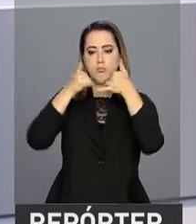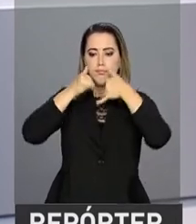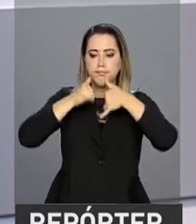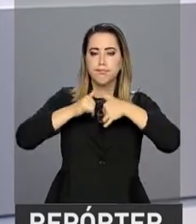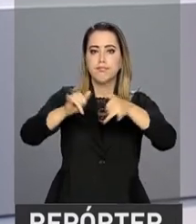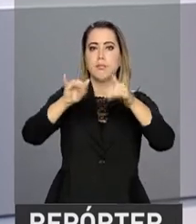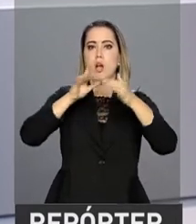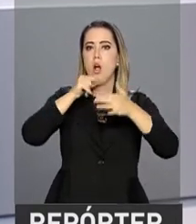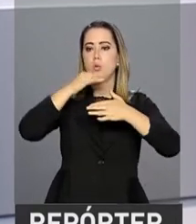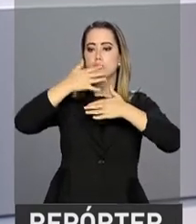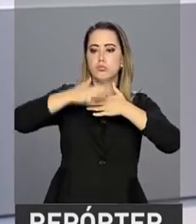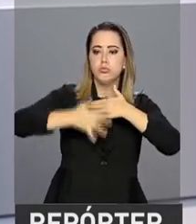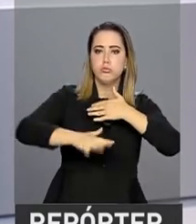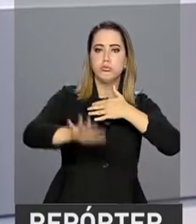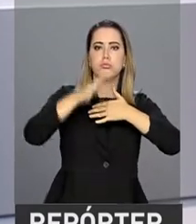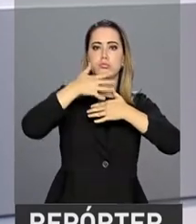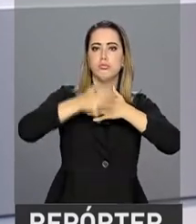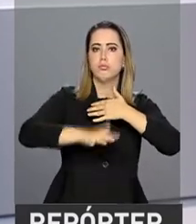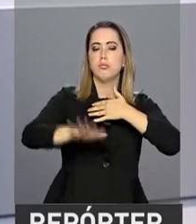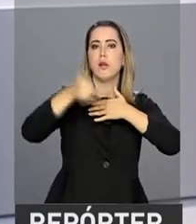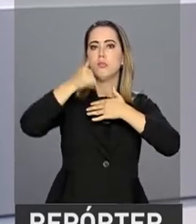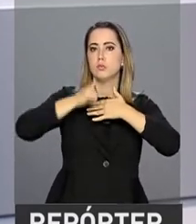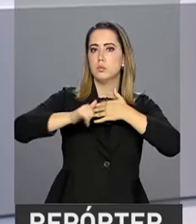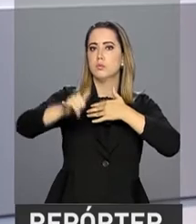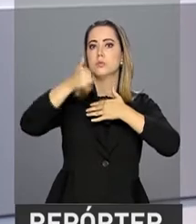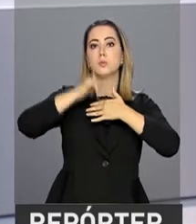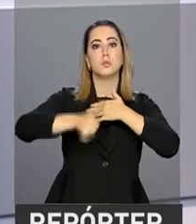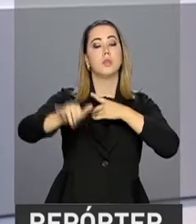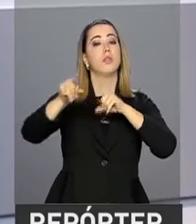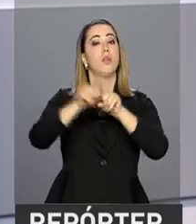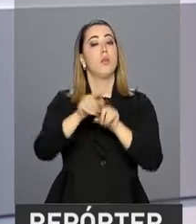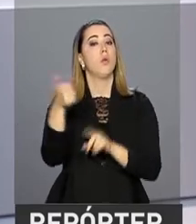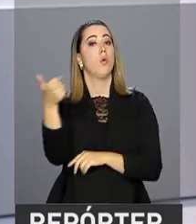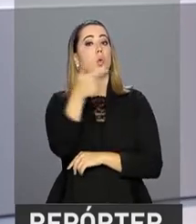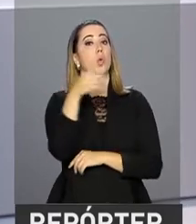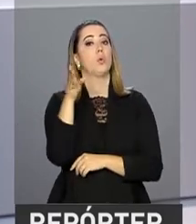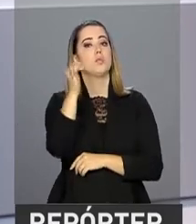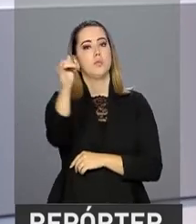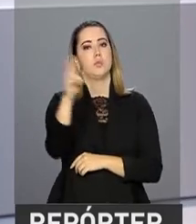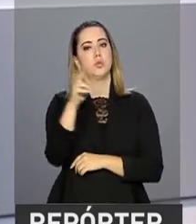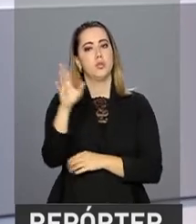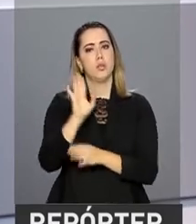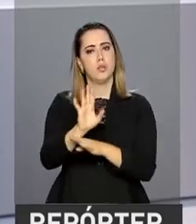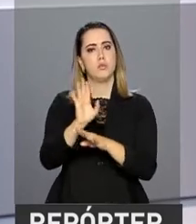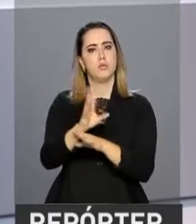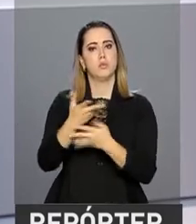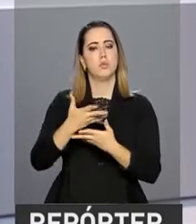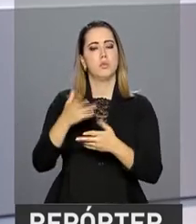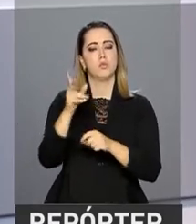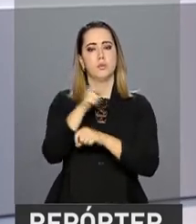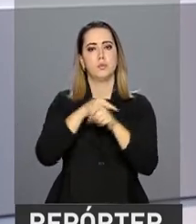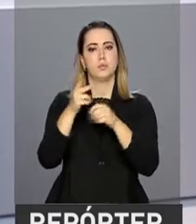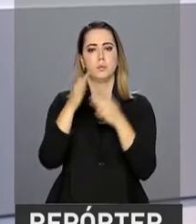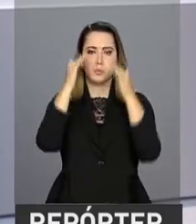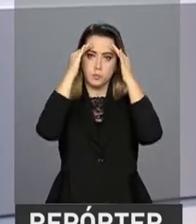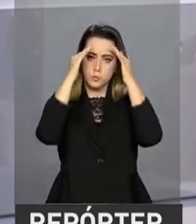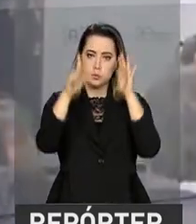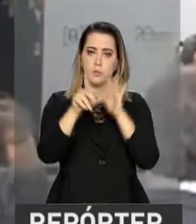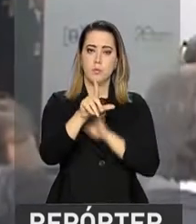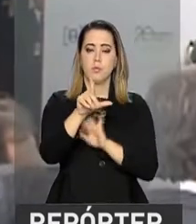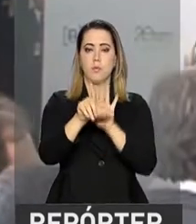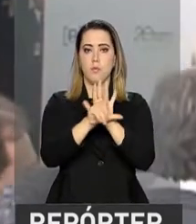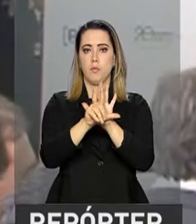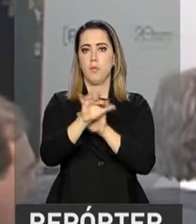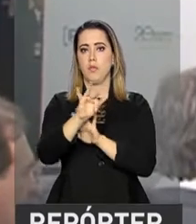pela cemig foram mais de 12 bilhões de reais que vão reforçar o orçamento e ajudar o país a cumprir a meta fiscal